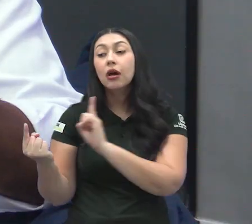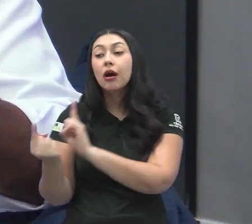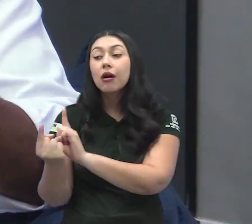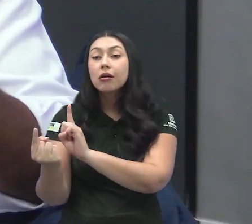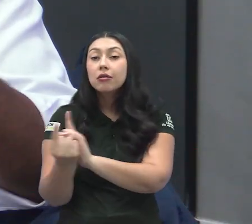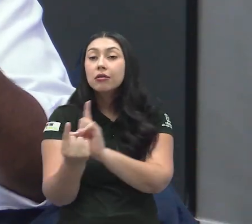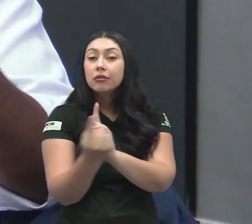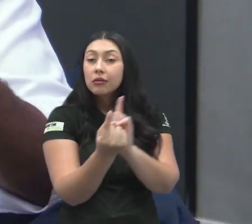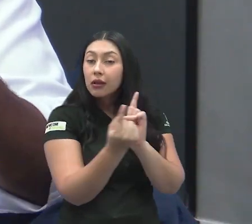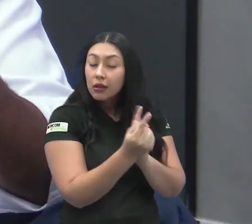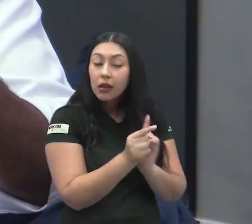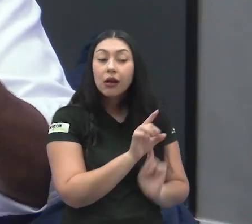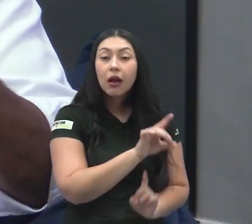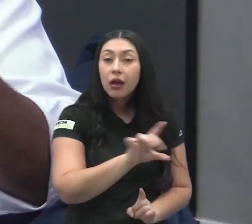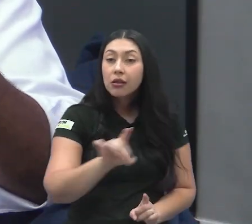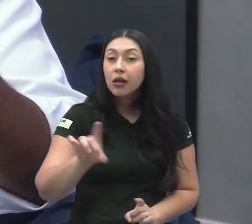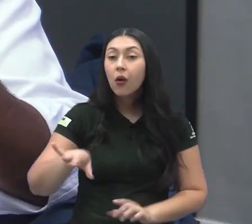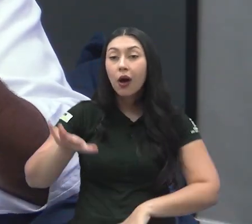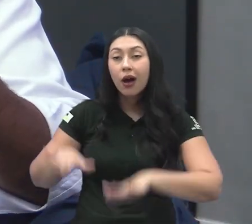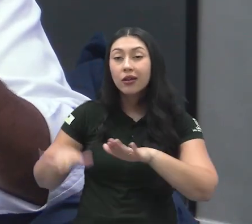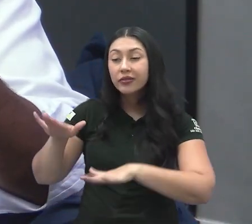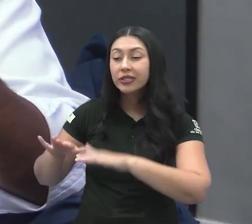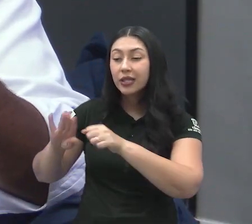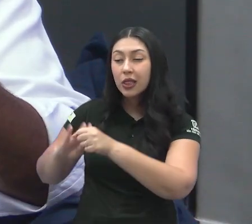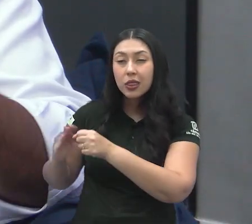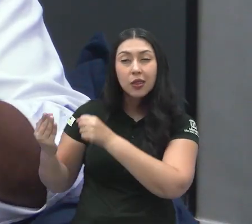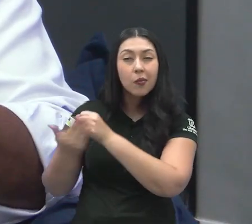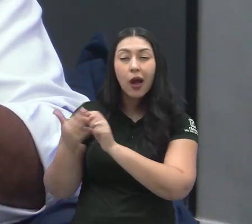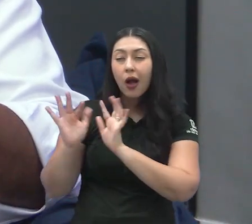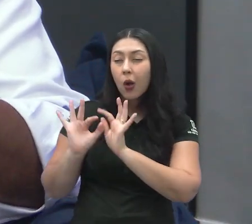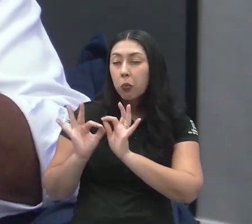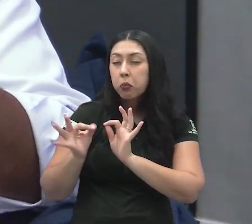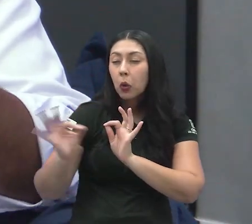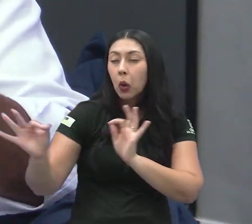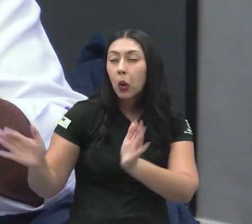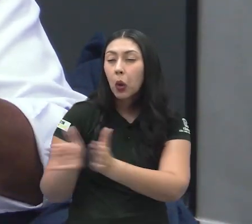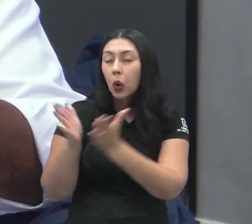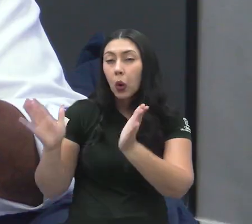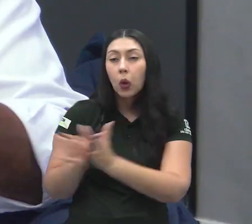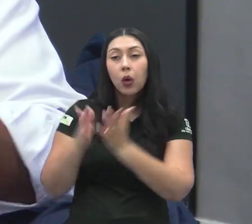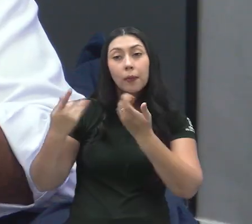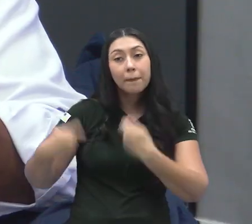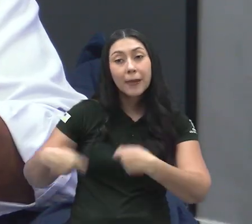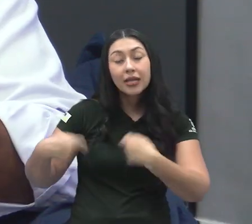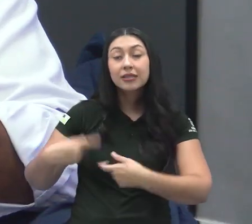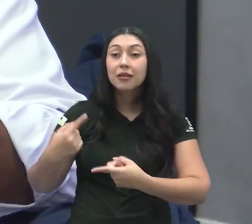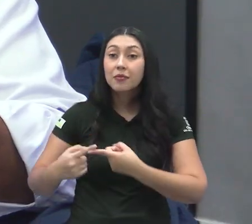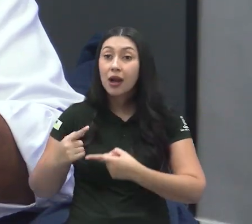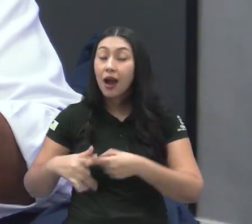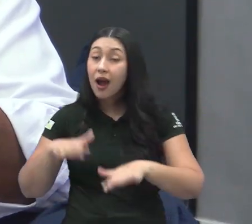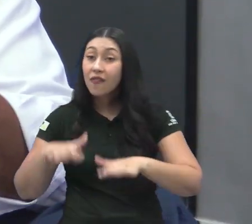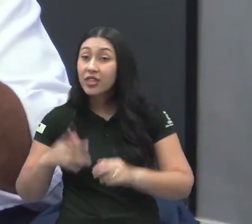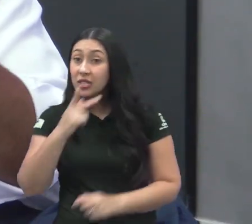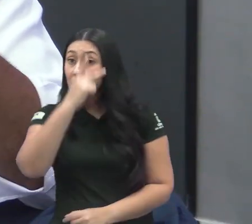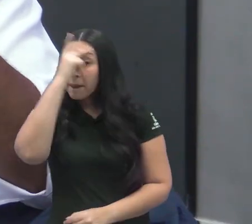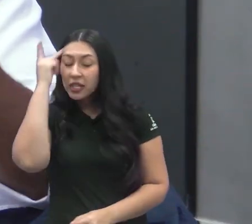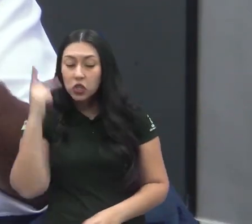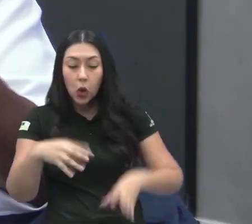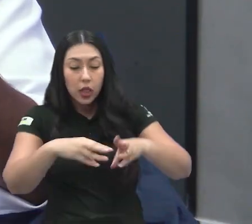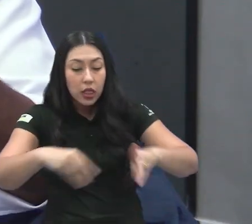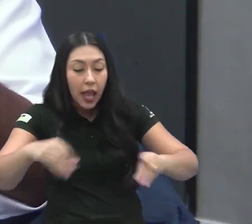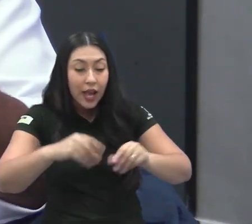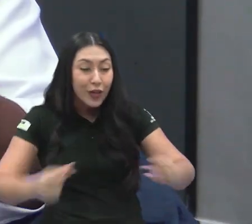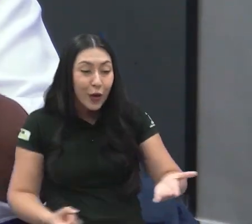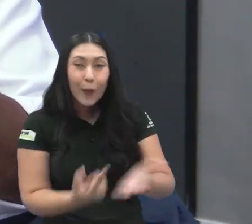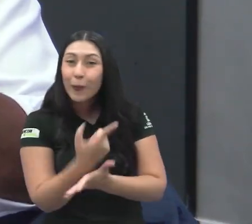atender aquela comunidade que às vezes mais precisa, que por uma situação ela acabou comprando esse terreno que não